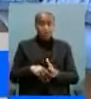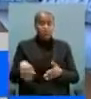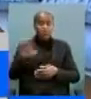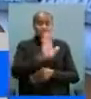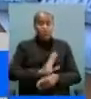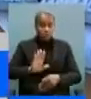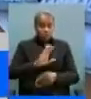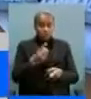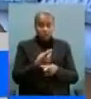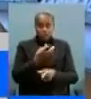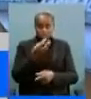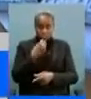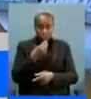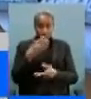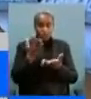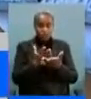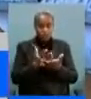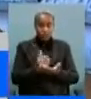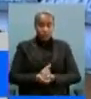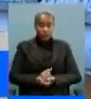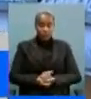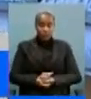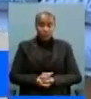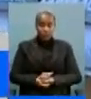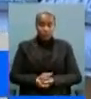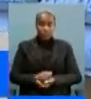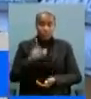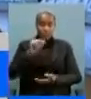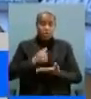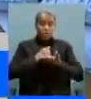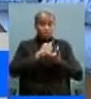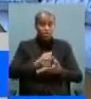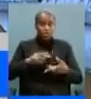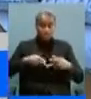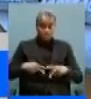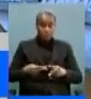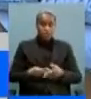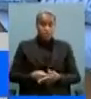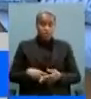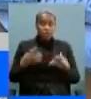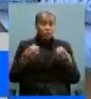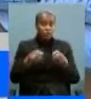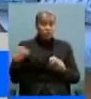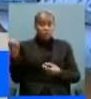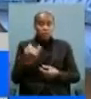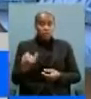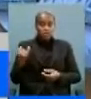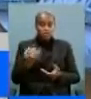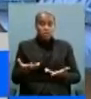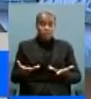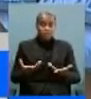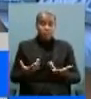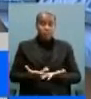ao Programa Nacional da Alimentação Escolar e ao apoio às câmaras municipais, às várias ONGs